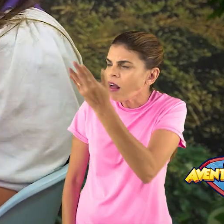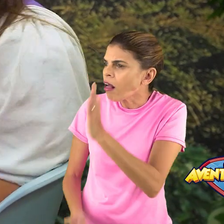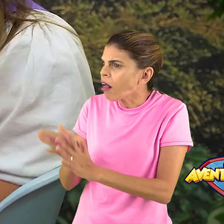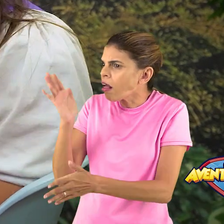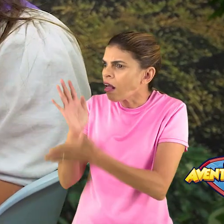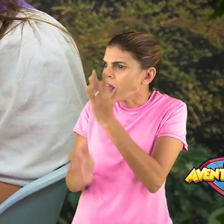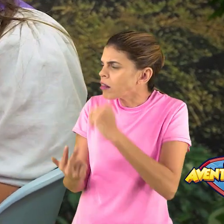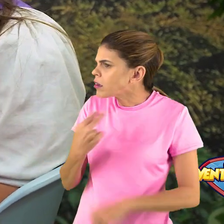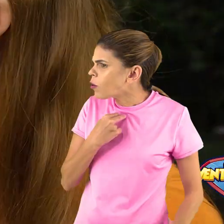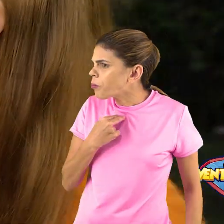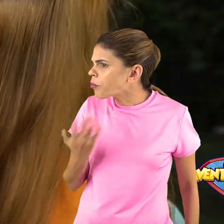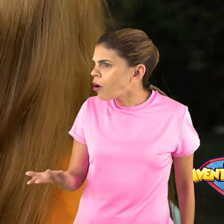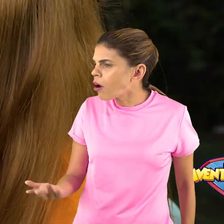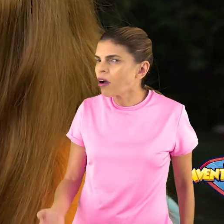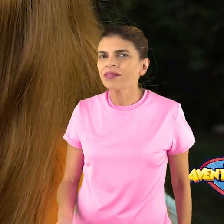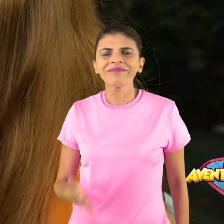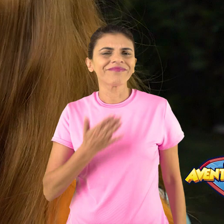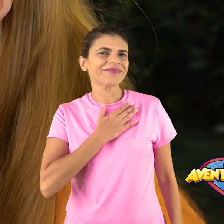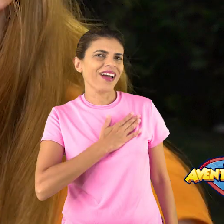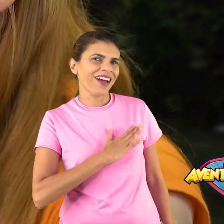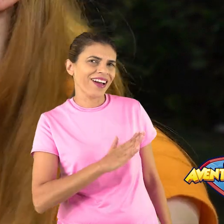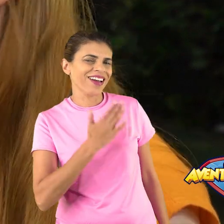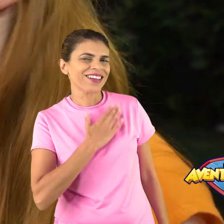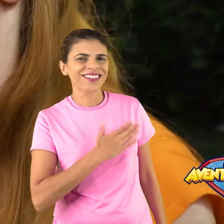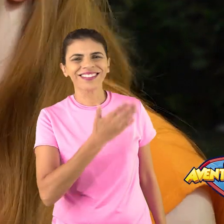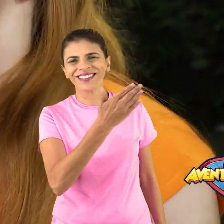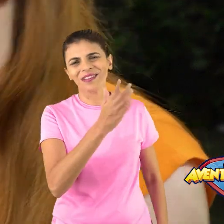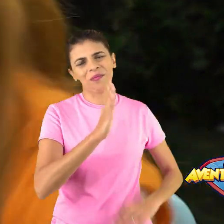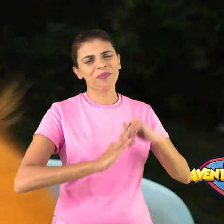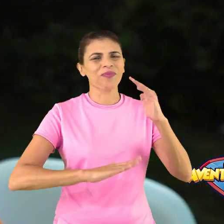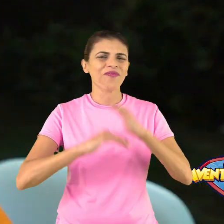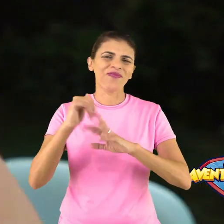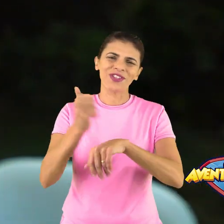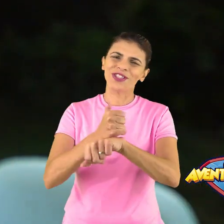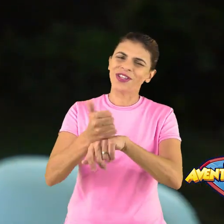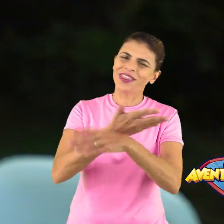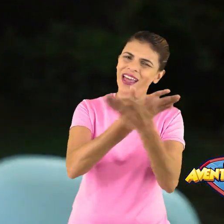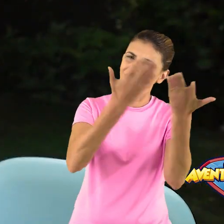pedra do poder assim! Relaxe, amiga! O cara é profissional!